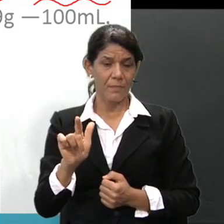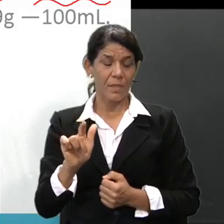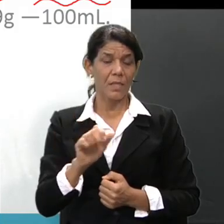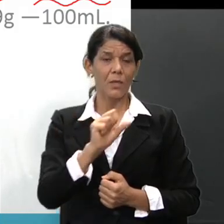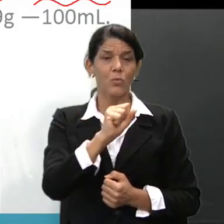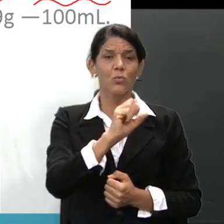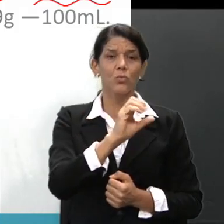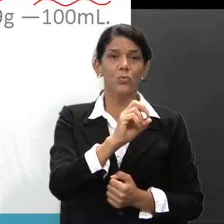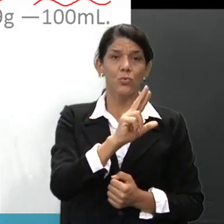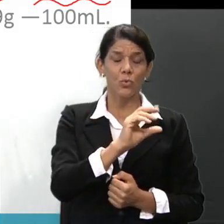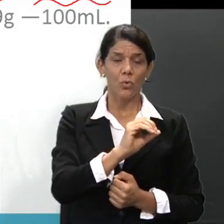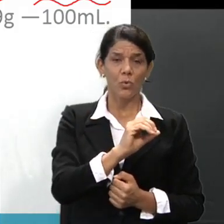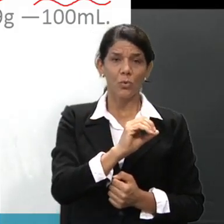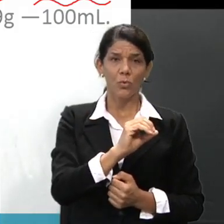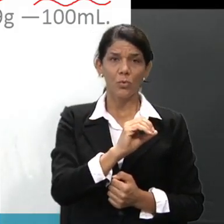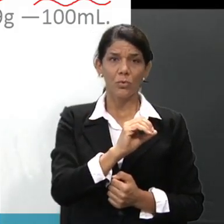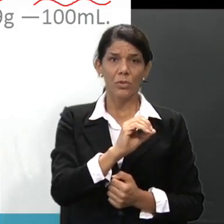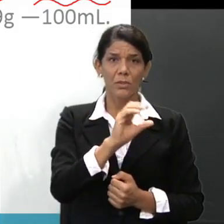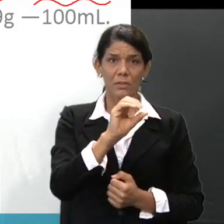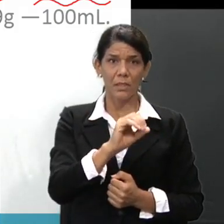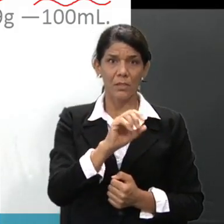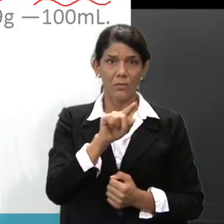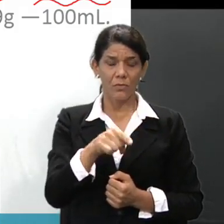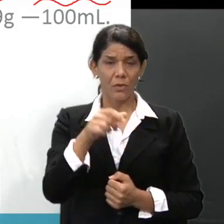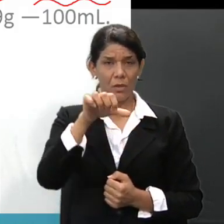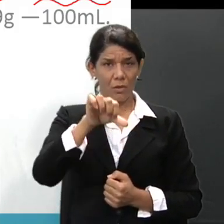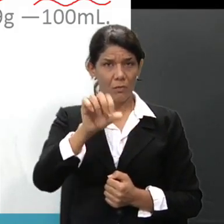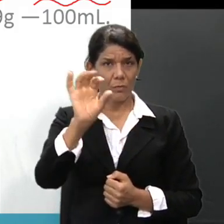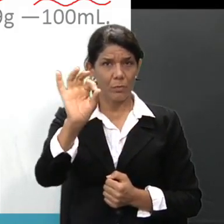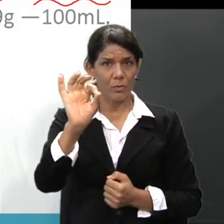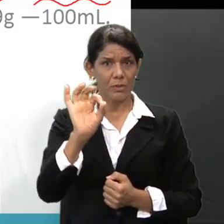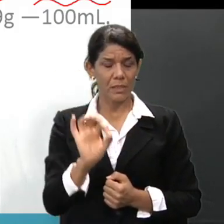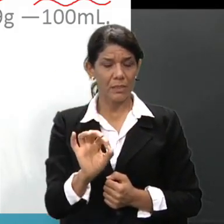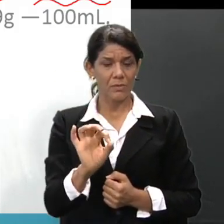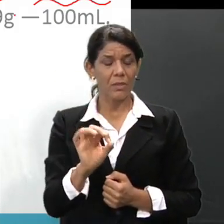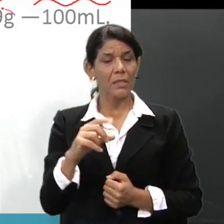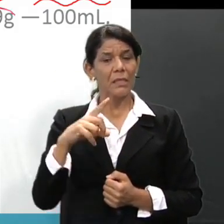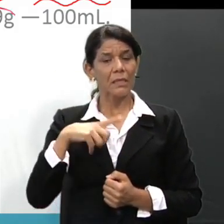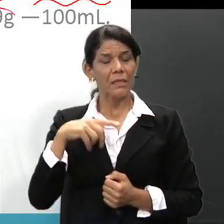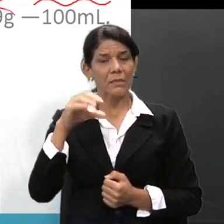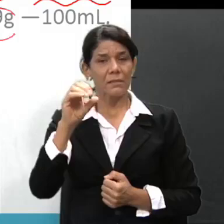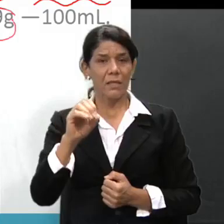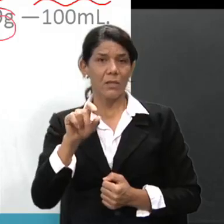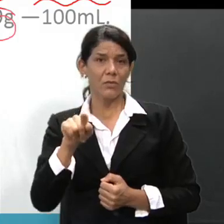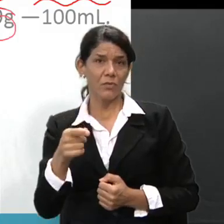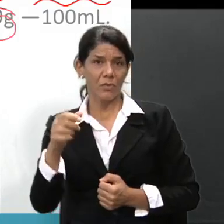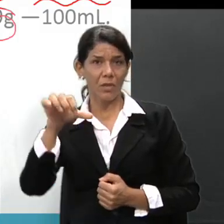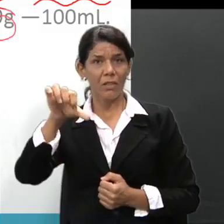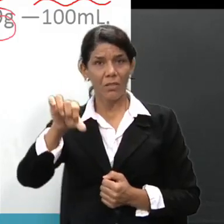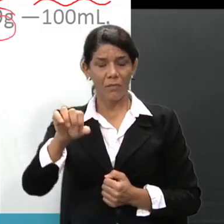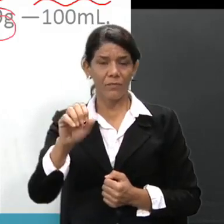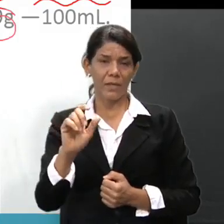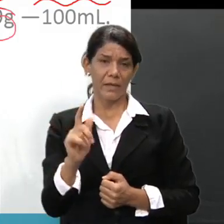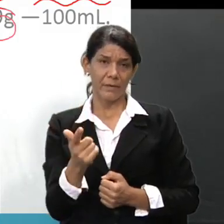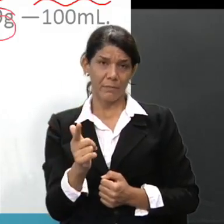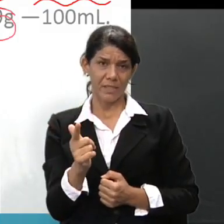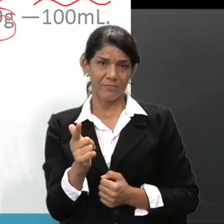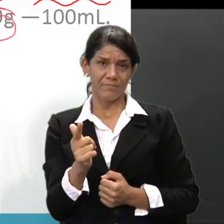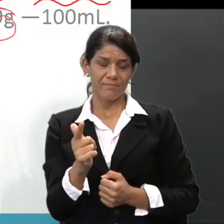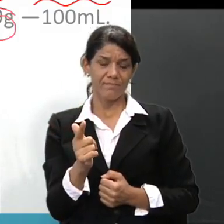um soro fisiológico de 0,9% tem 0,9 gramas